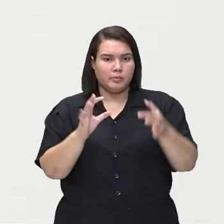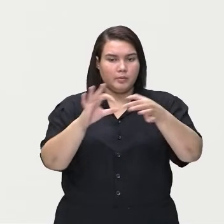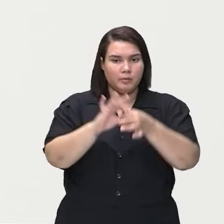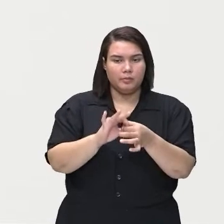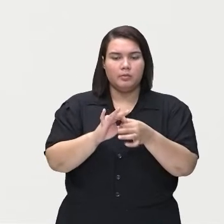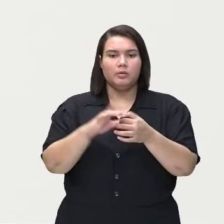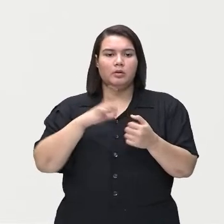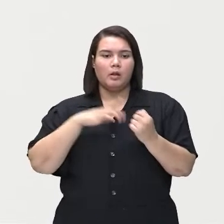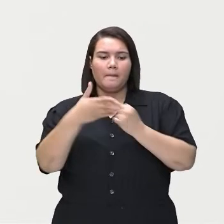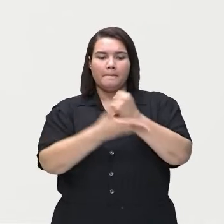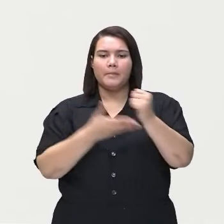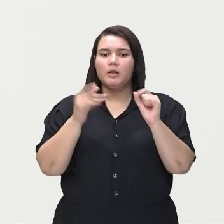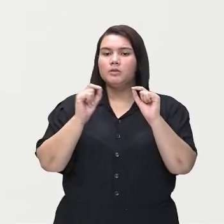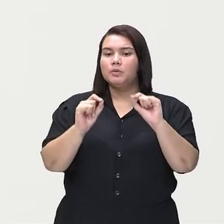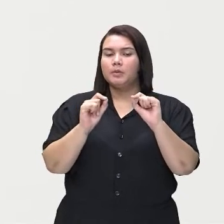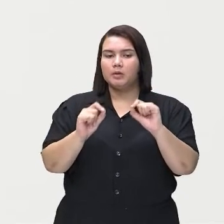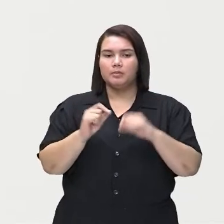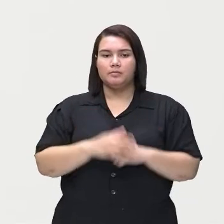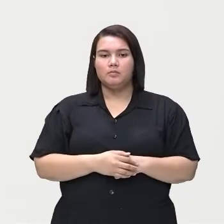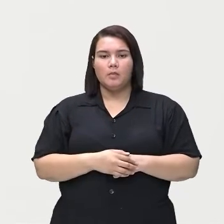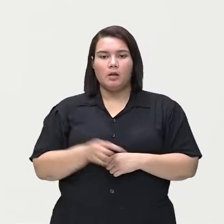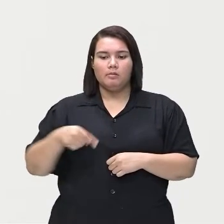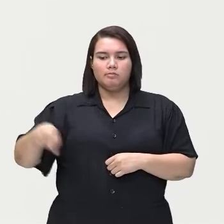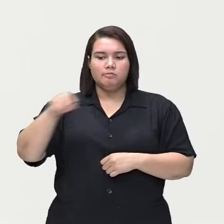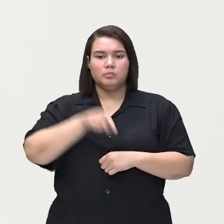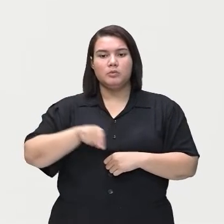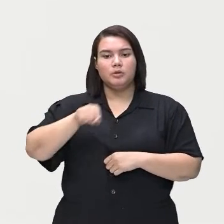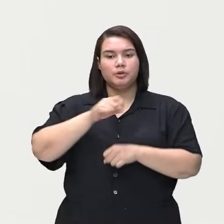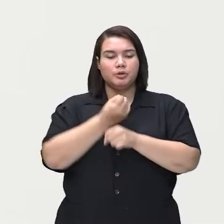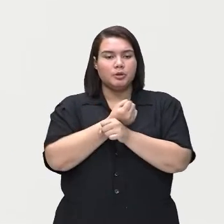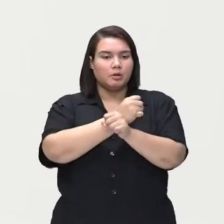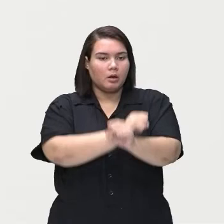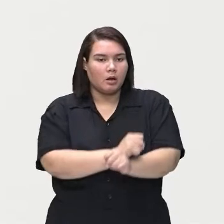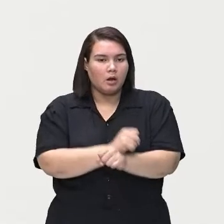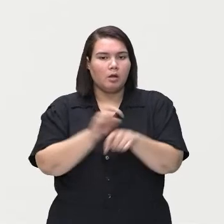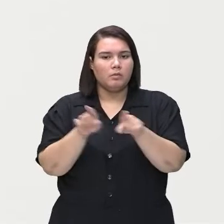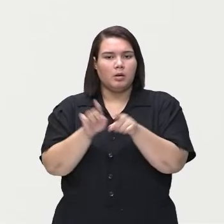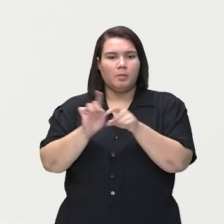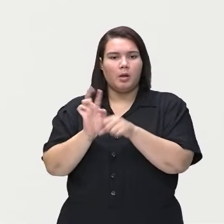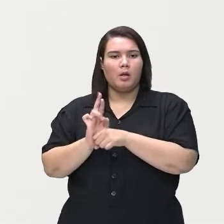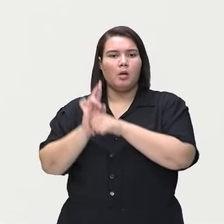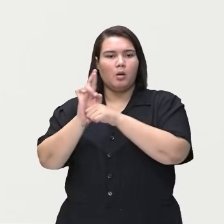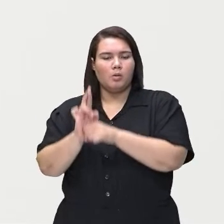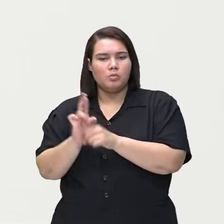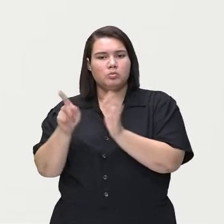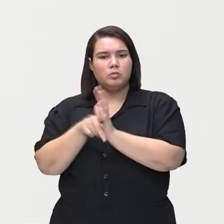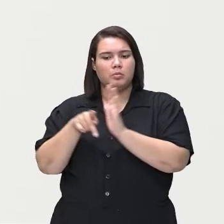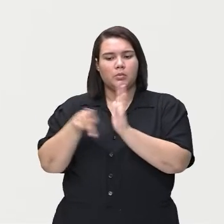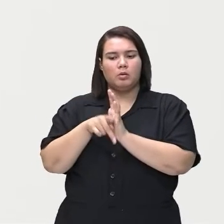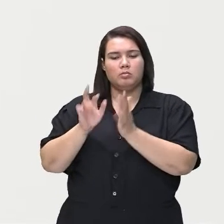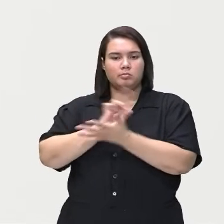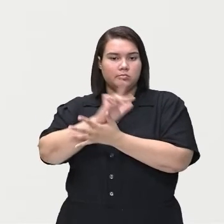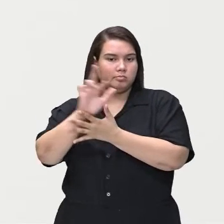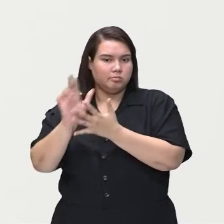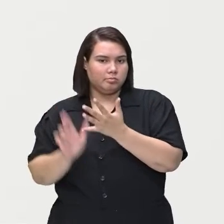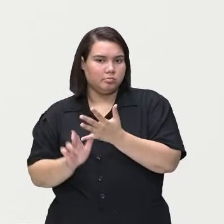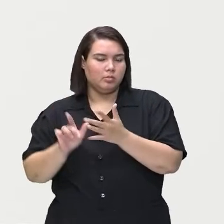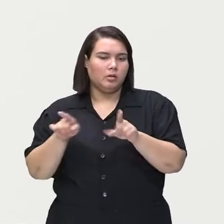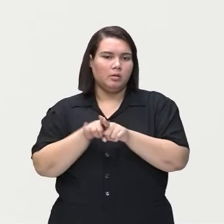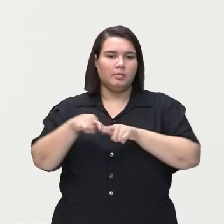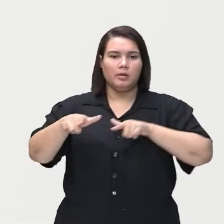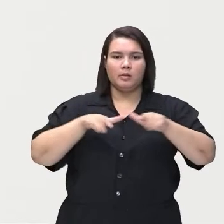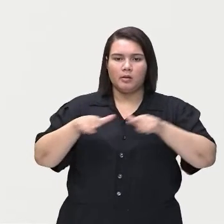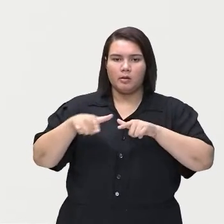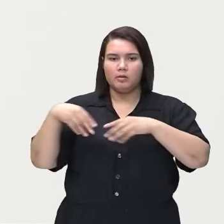romana baseava-se na exploração dos escravos e os seus recursos subterrâneos. Também trabalhavam